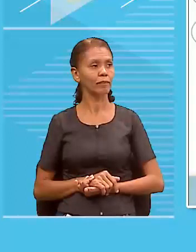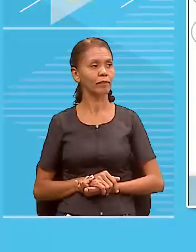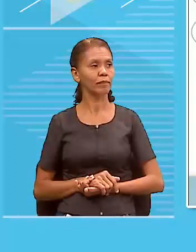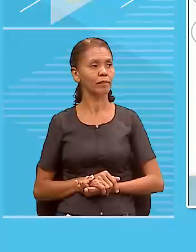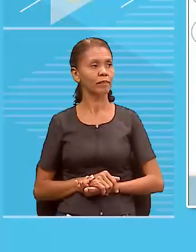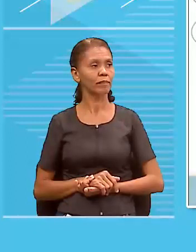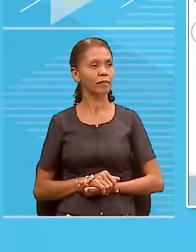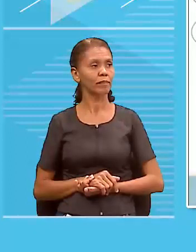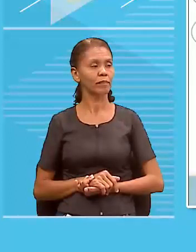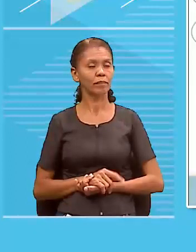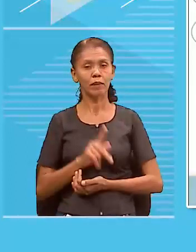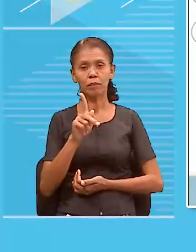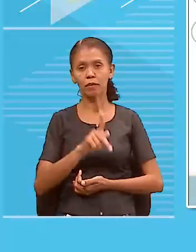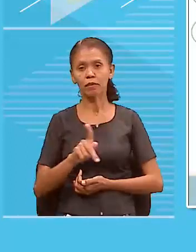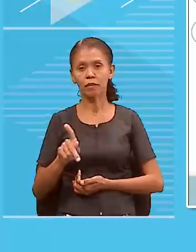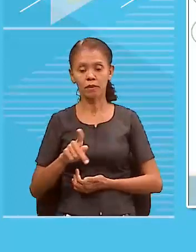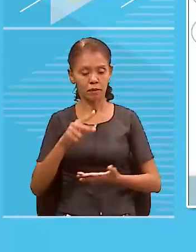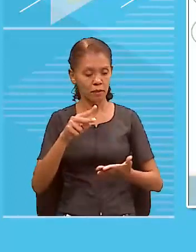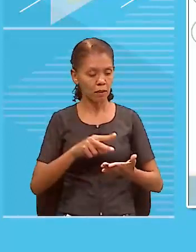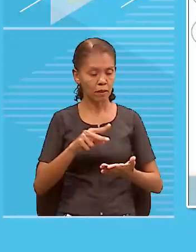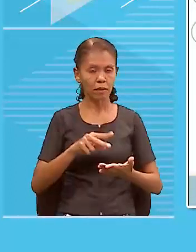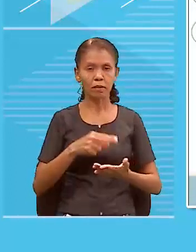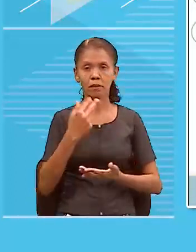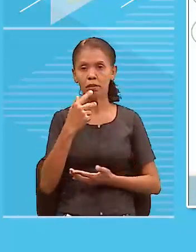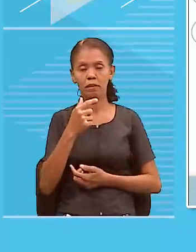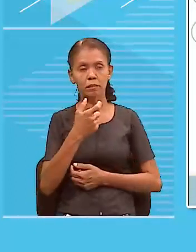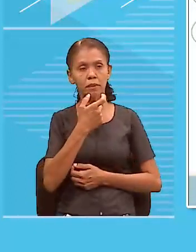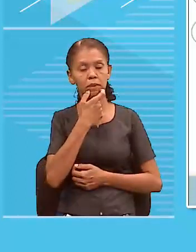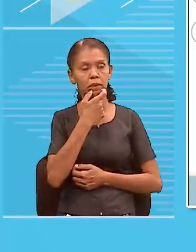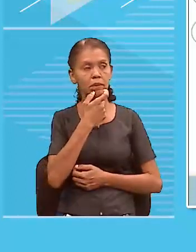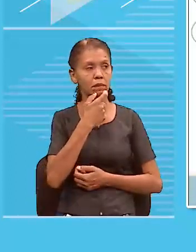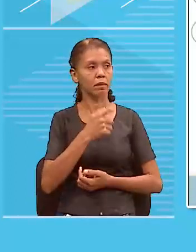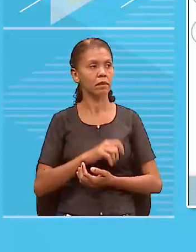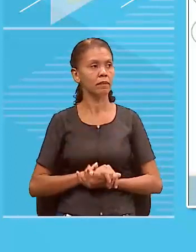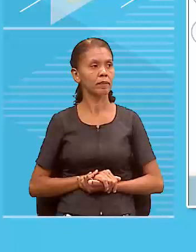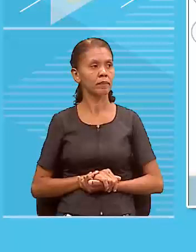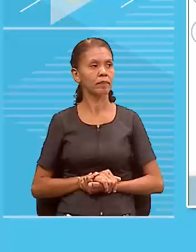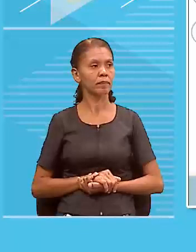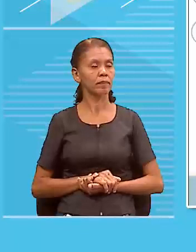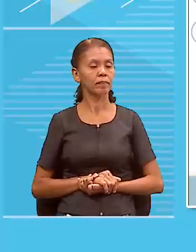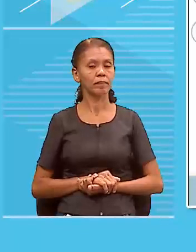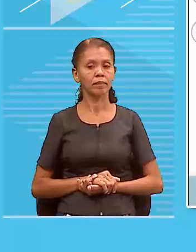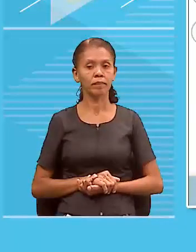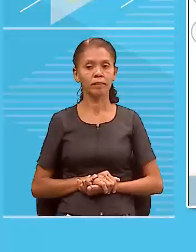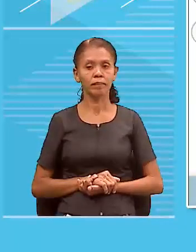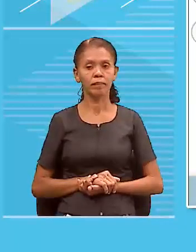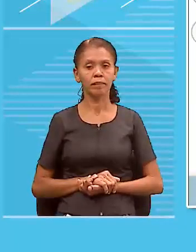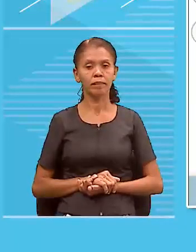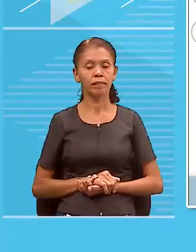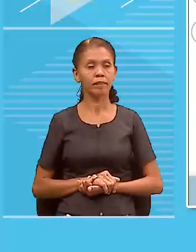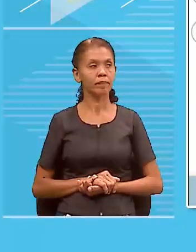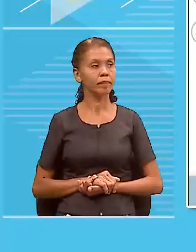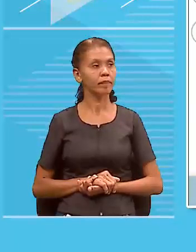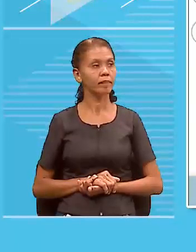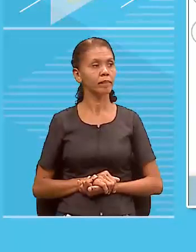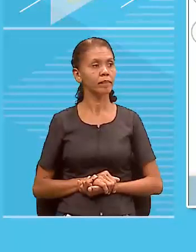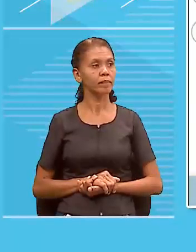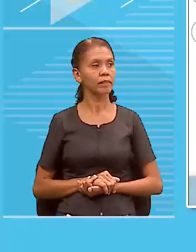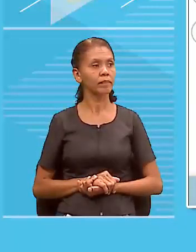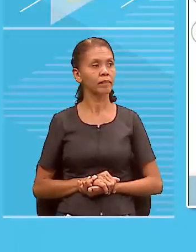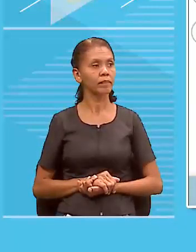sentas Samuel alguém esgin está